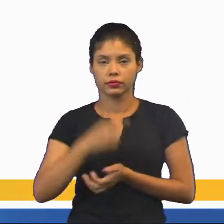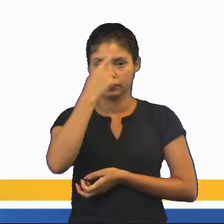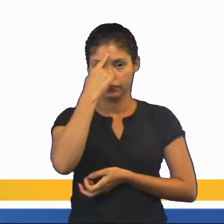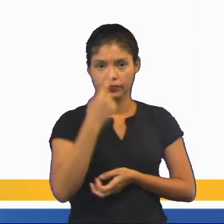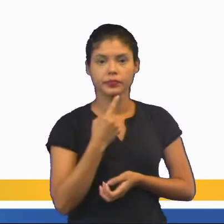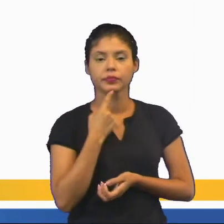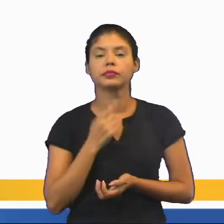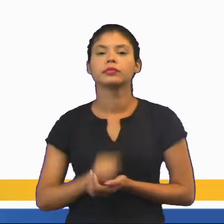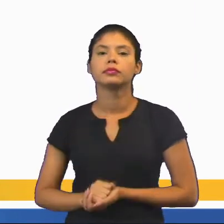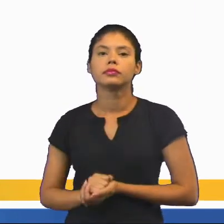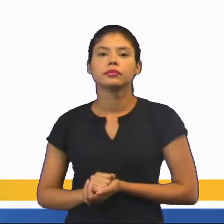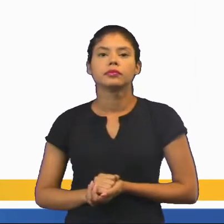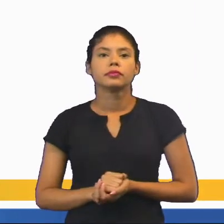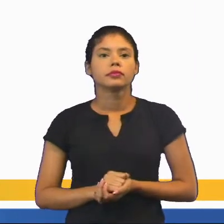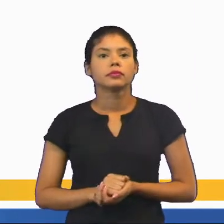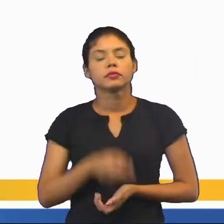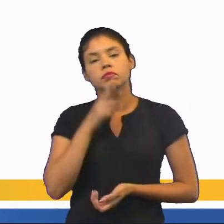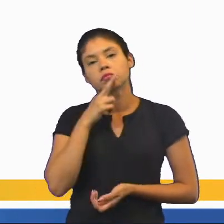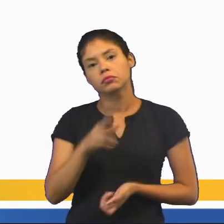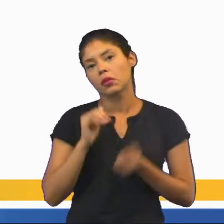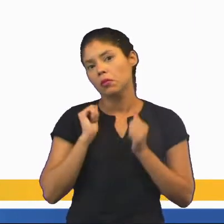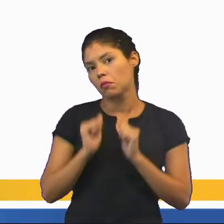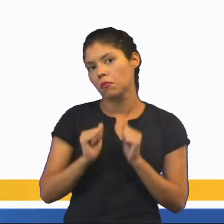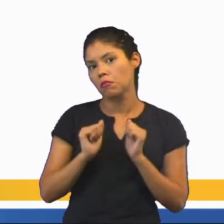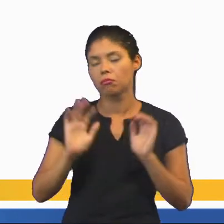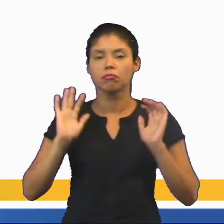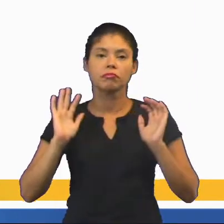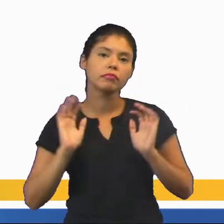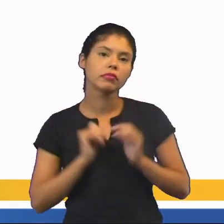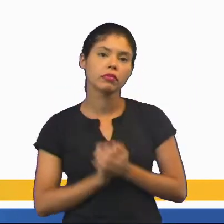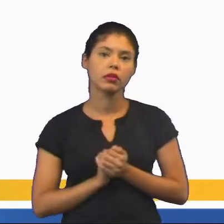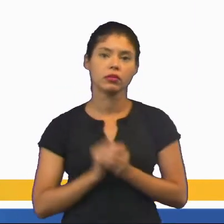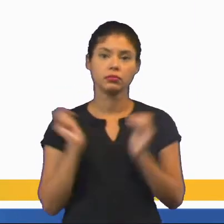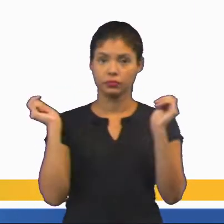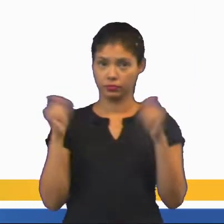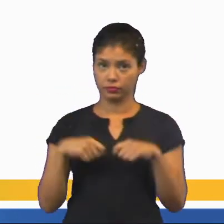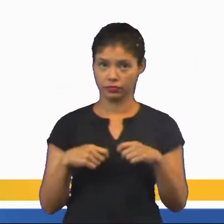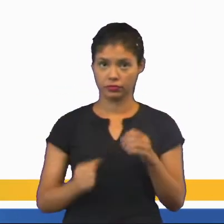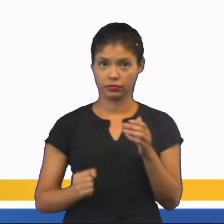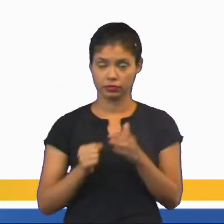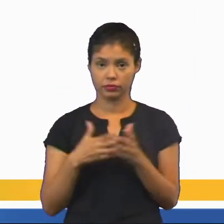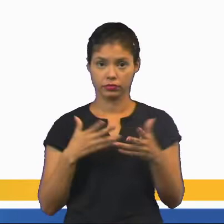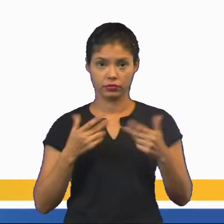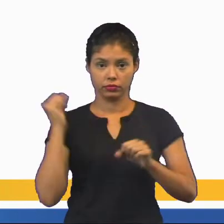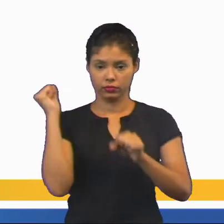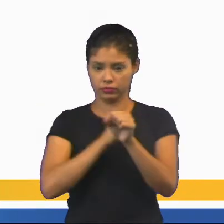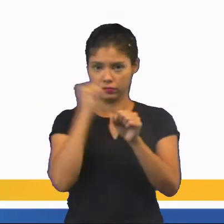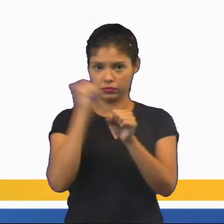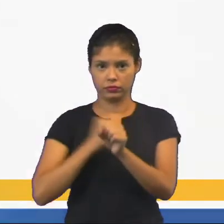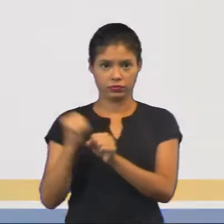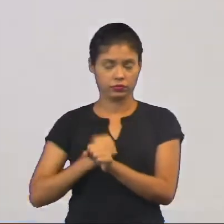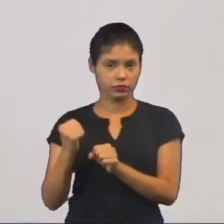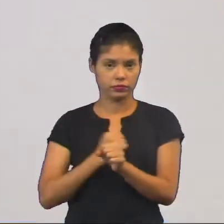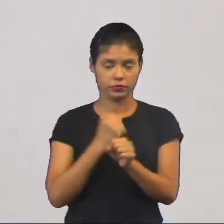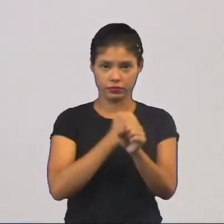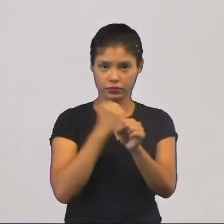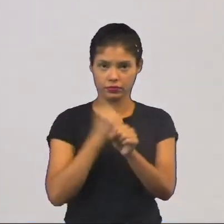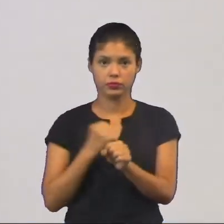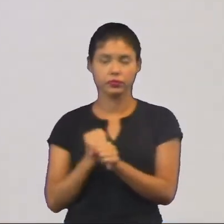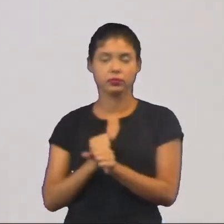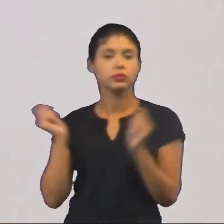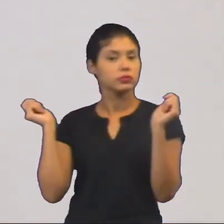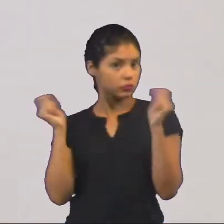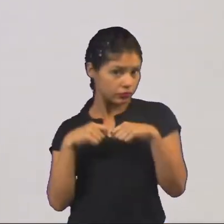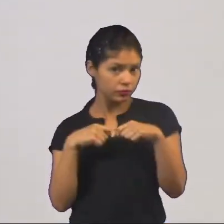imagem. Talvez você poderia me responder que ela possui muitas construções. Não é mesmo? Que